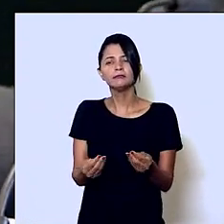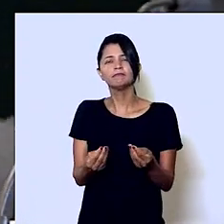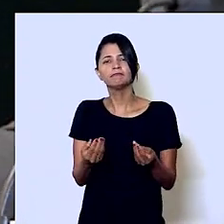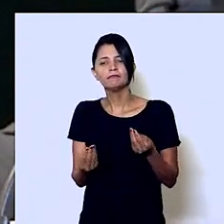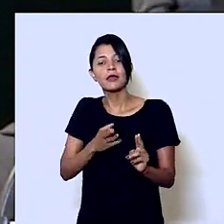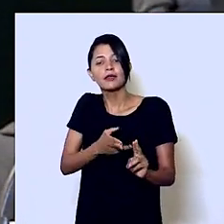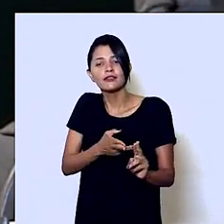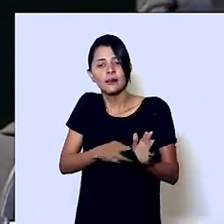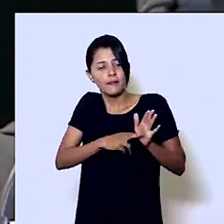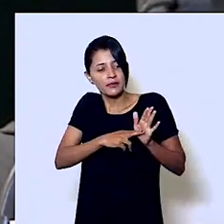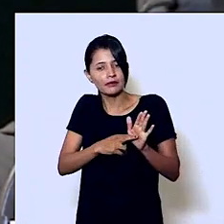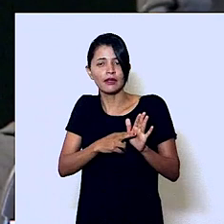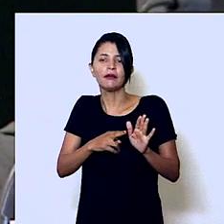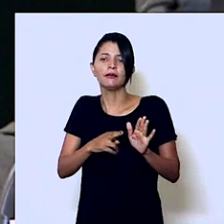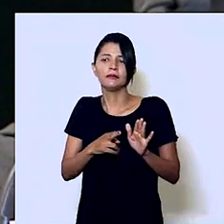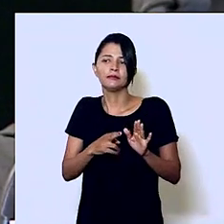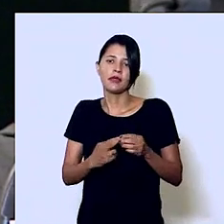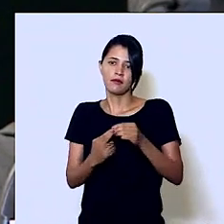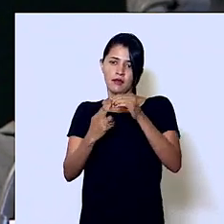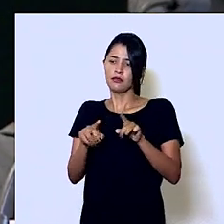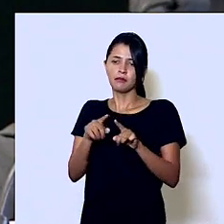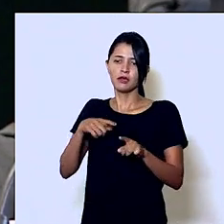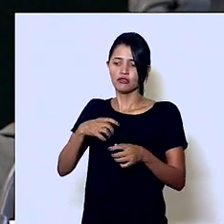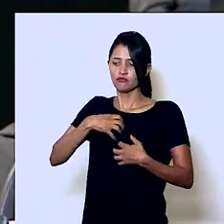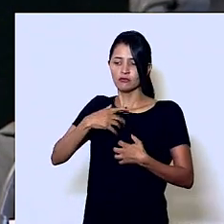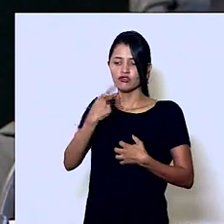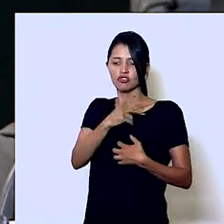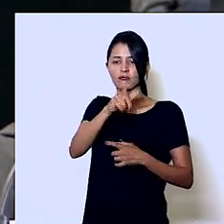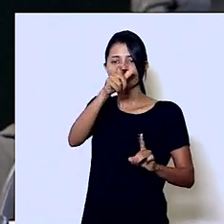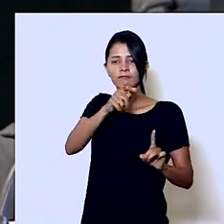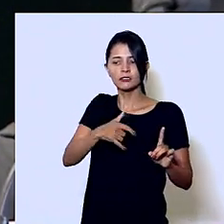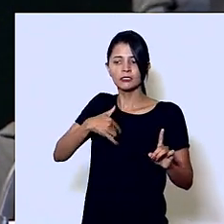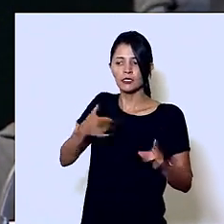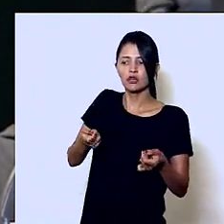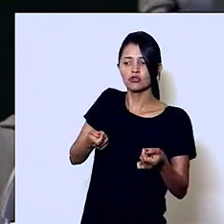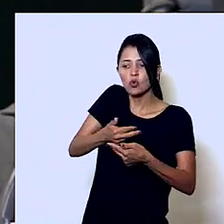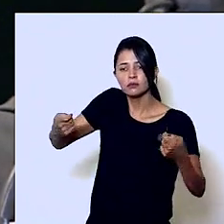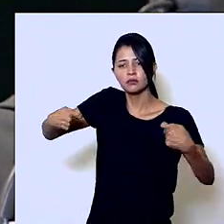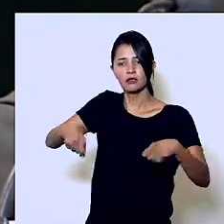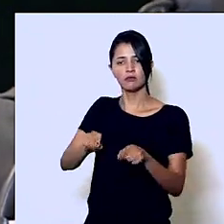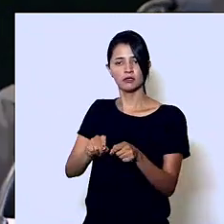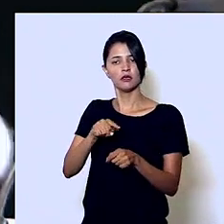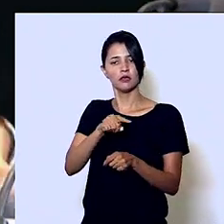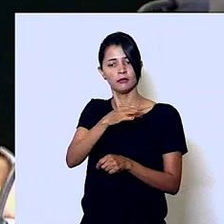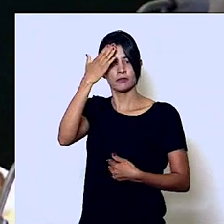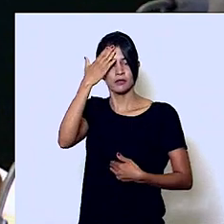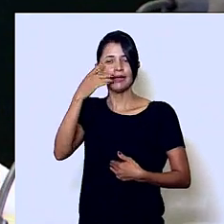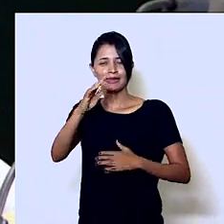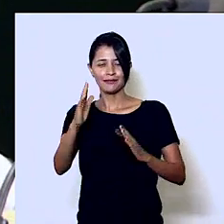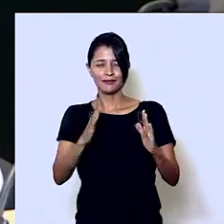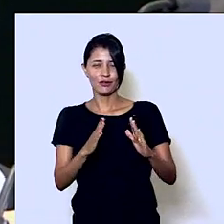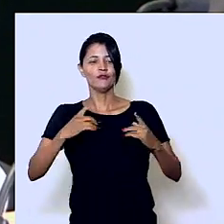de ter uma razão de ser para as coisas que eram feitas. E foi um período de muito desafio,